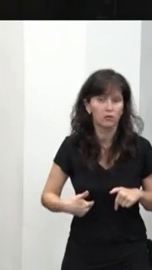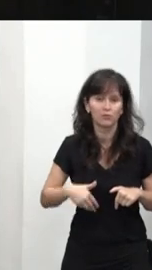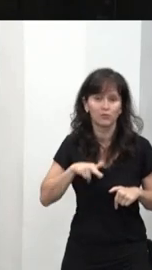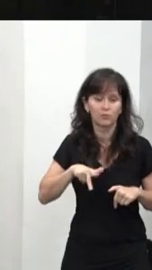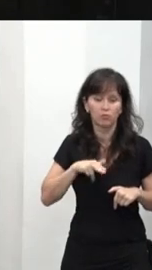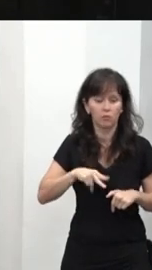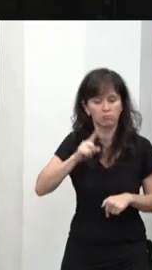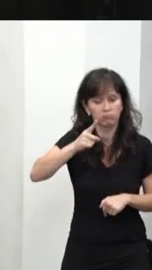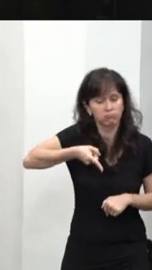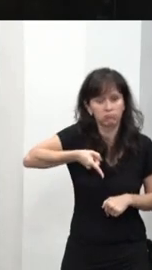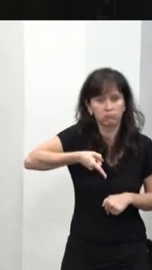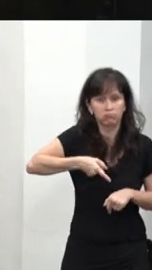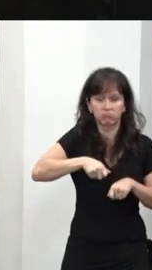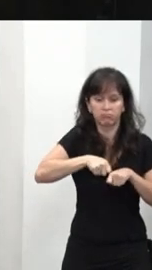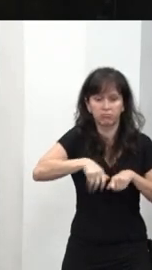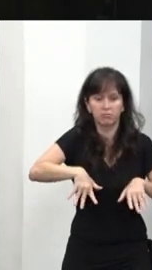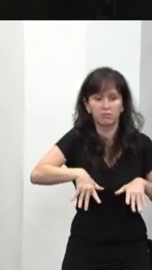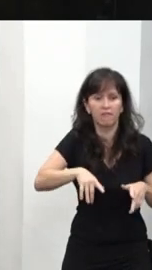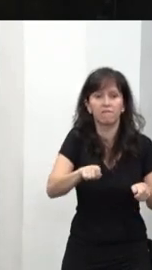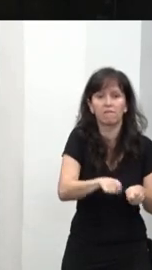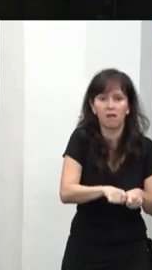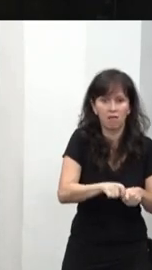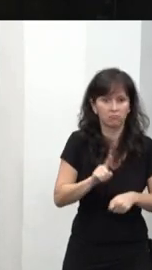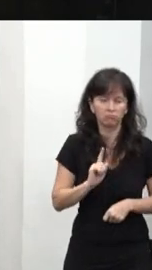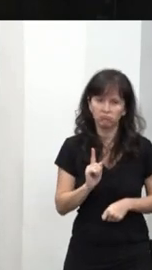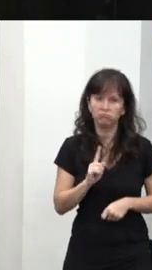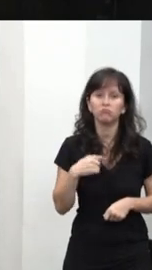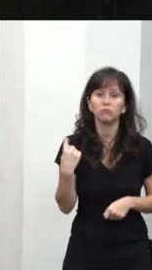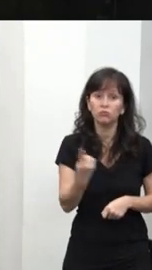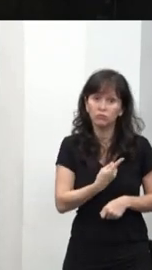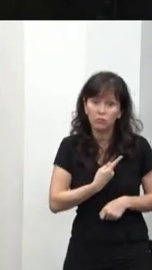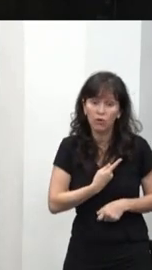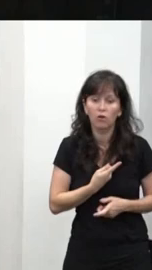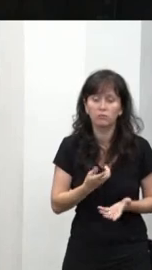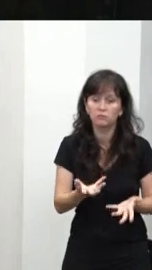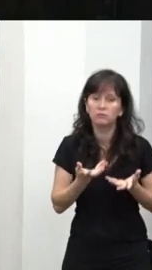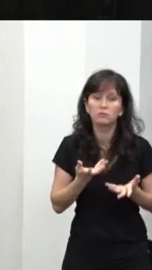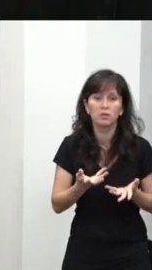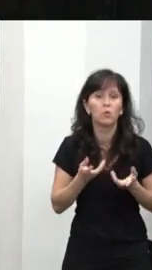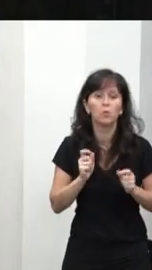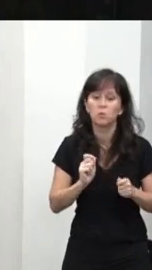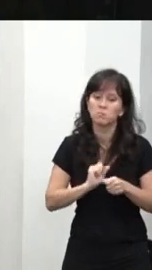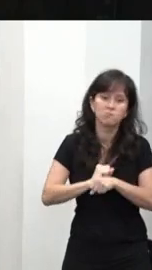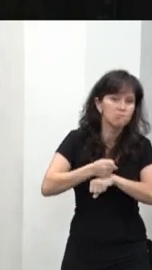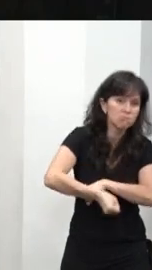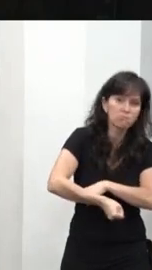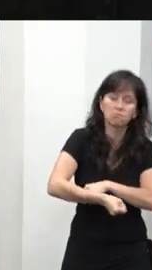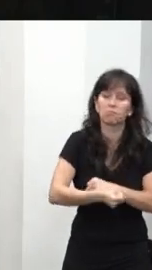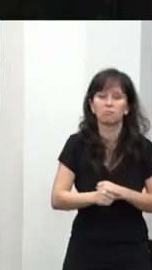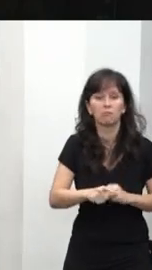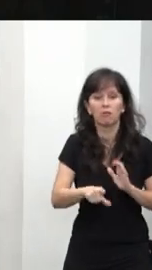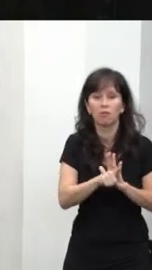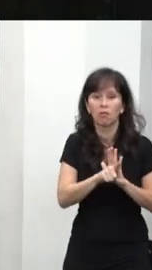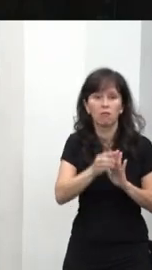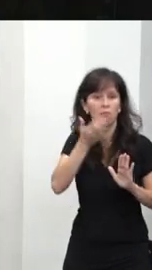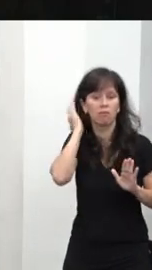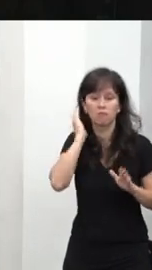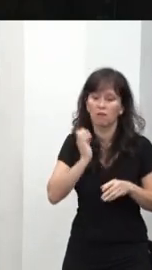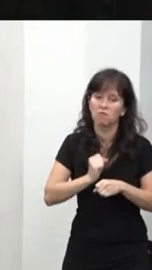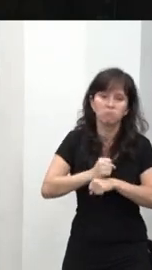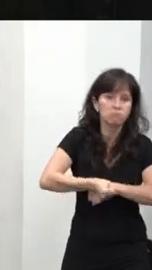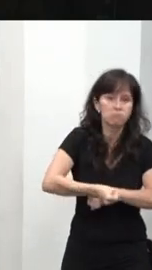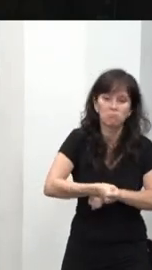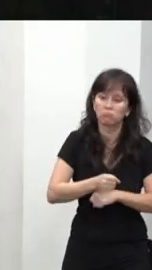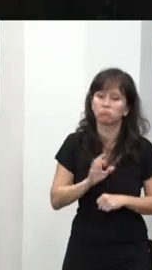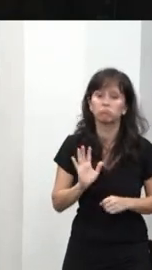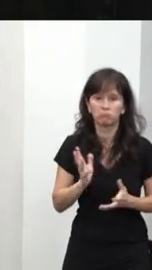a gente não queria né enfiar a regulamentação da Paulo Gustavo sem diálogo com